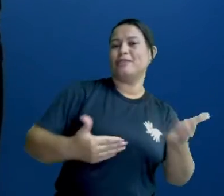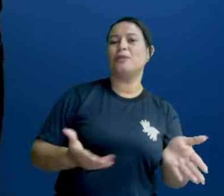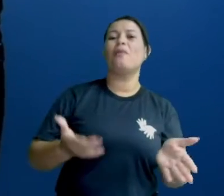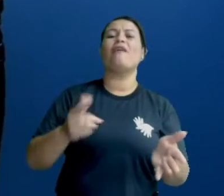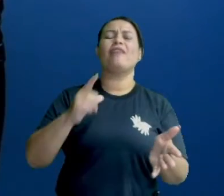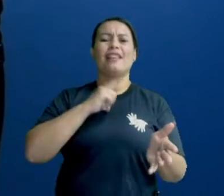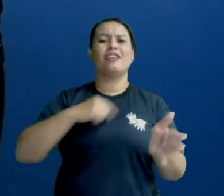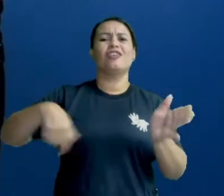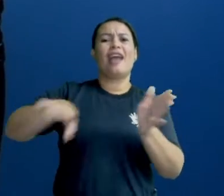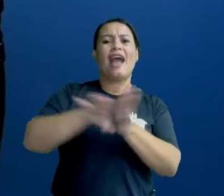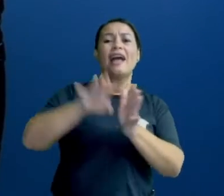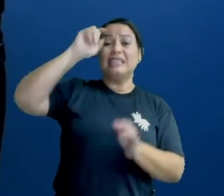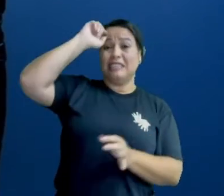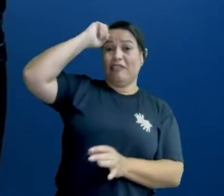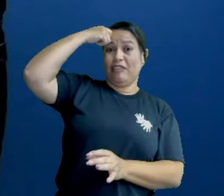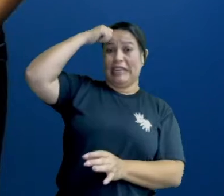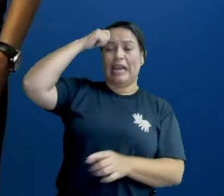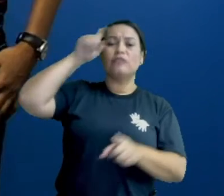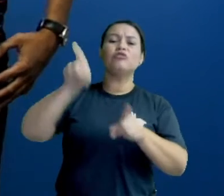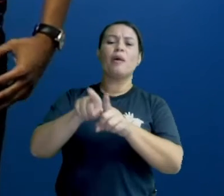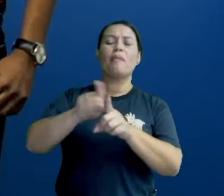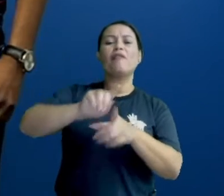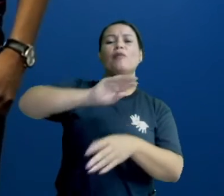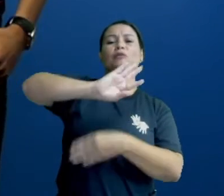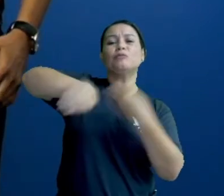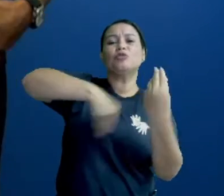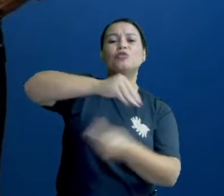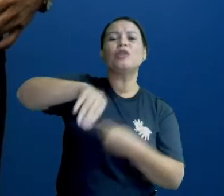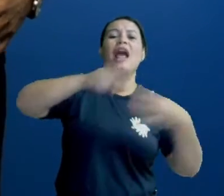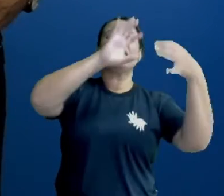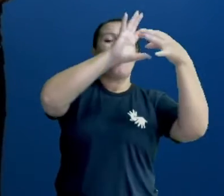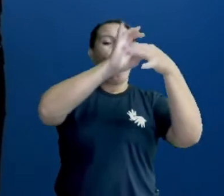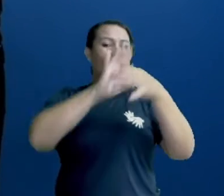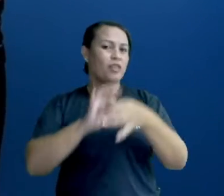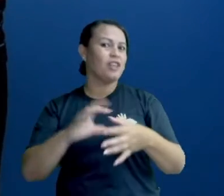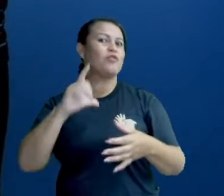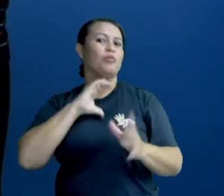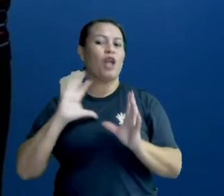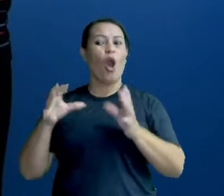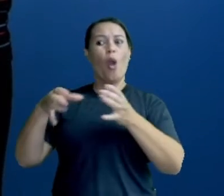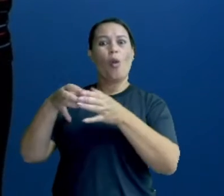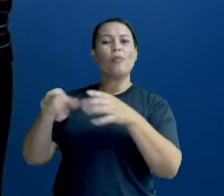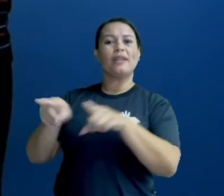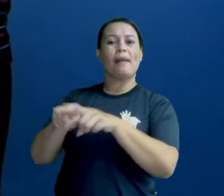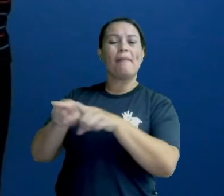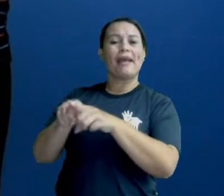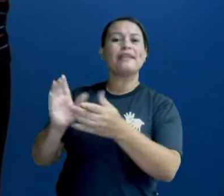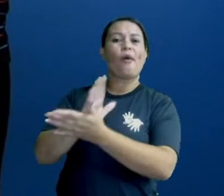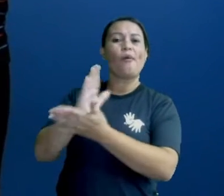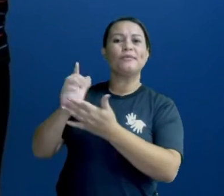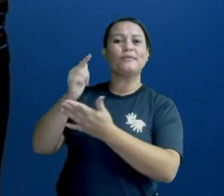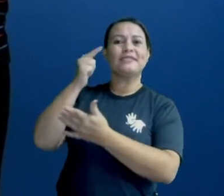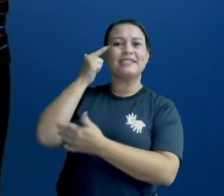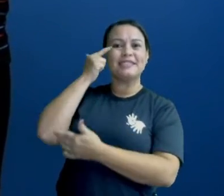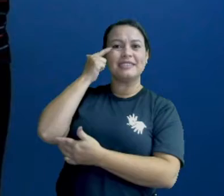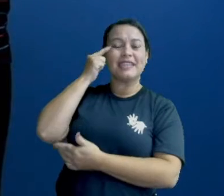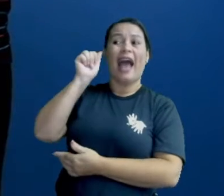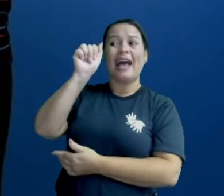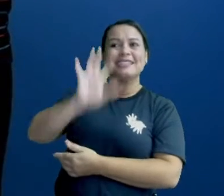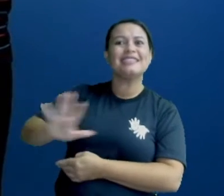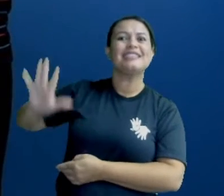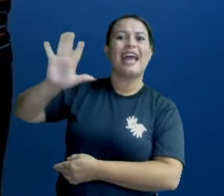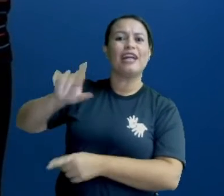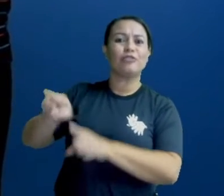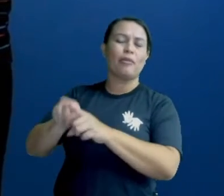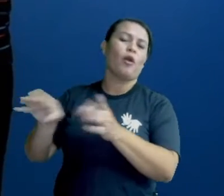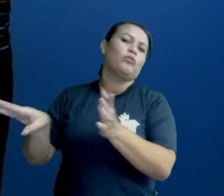de africanos que também vão se misturar a esse contexto, né? Você vai ter grupos de asiáticos que também posteriormente vão chegar ao nosso país,